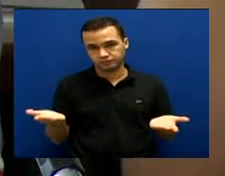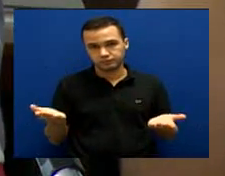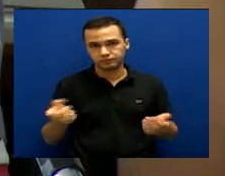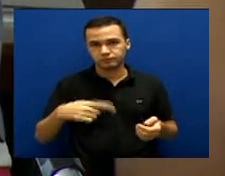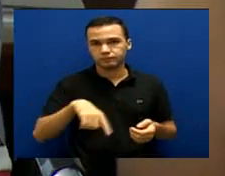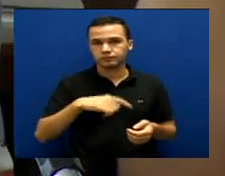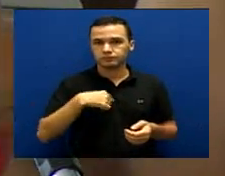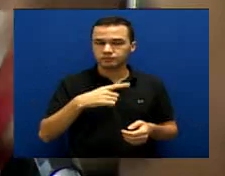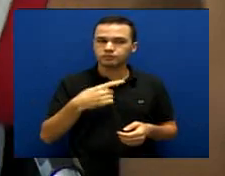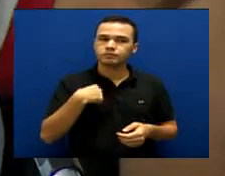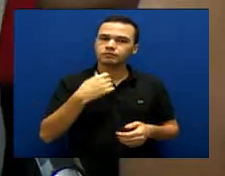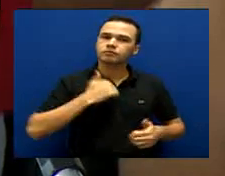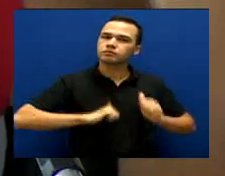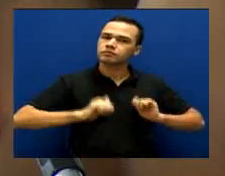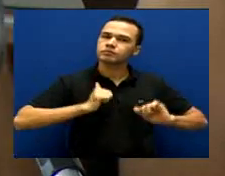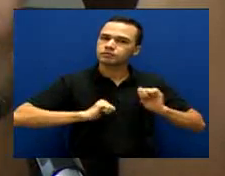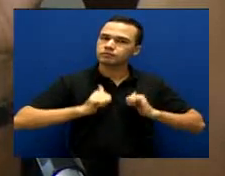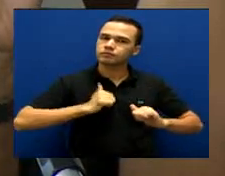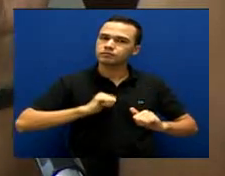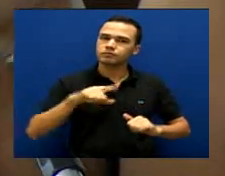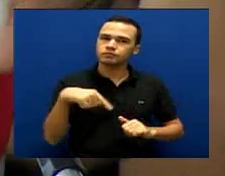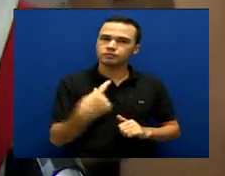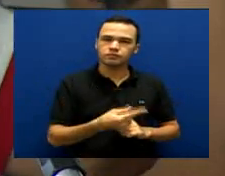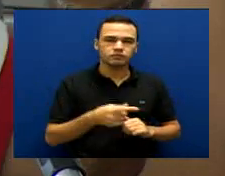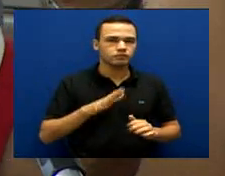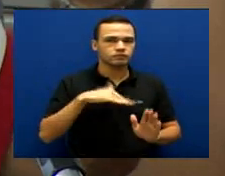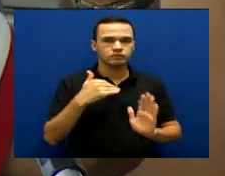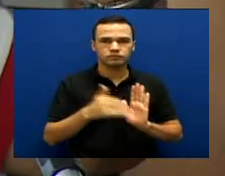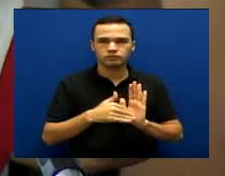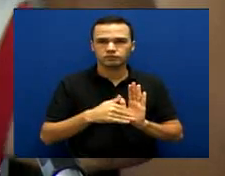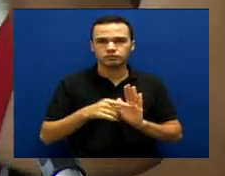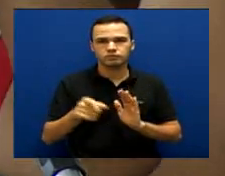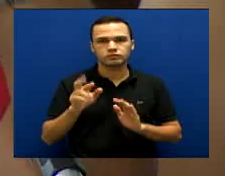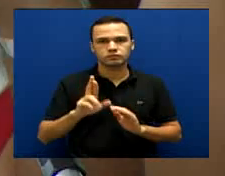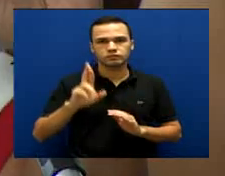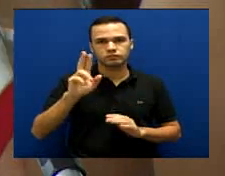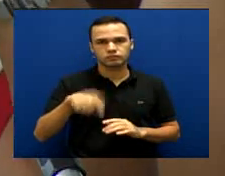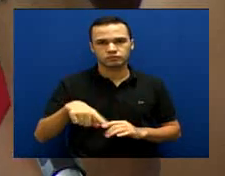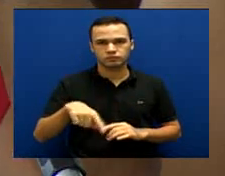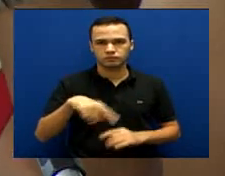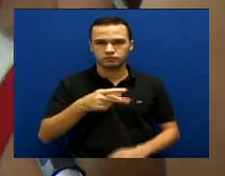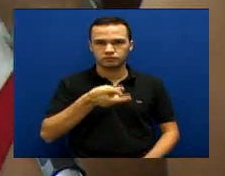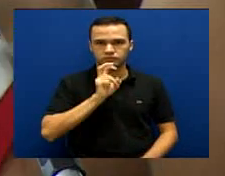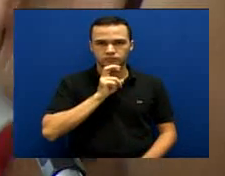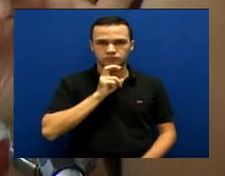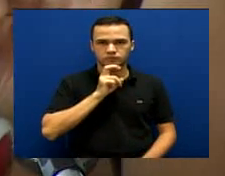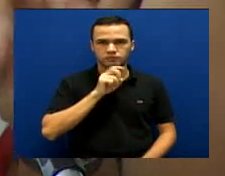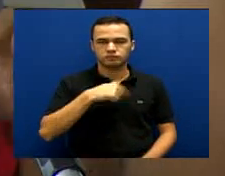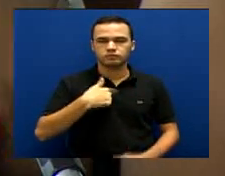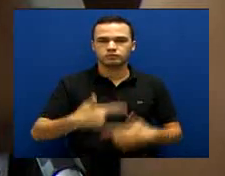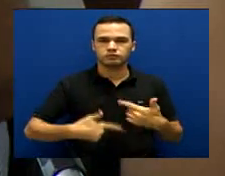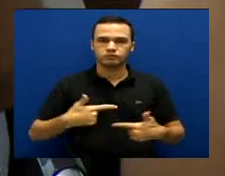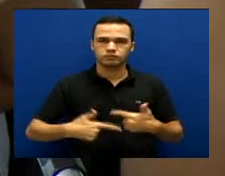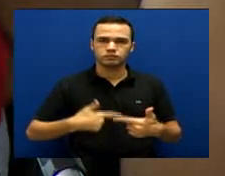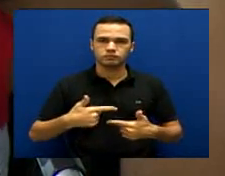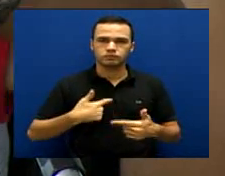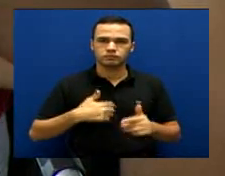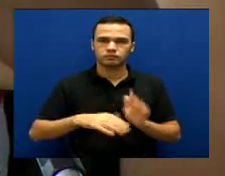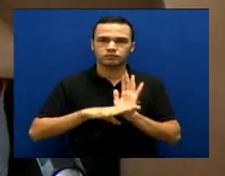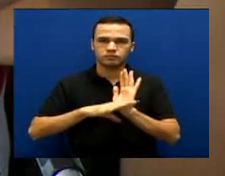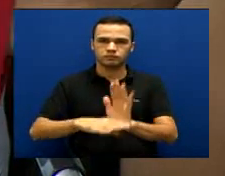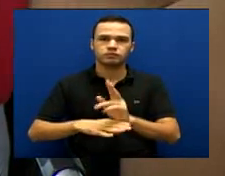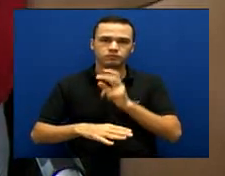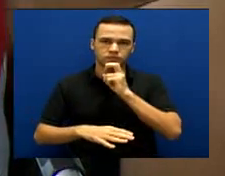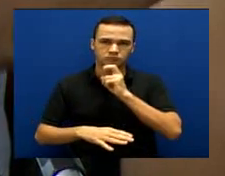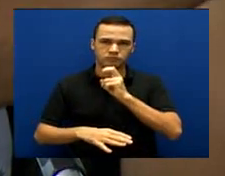vem com uma expectativa nós todos aqui somos acionistas a dessa empresa chamada sorocaba s a nós todos